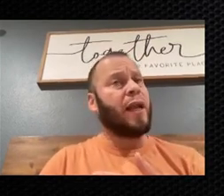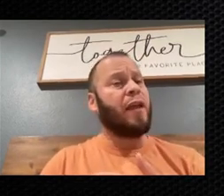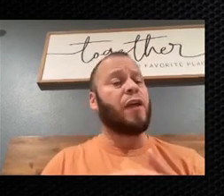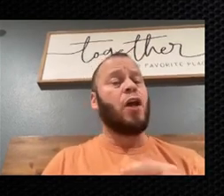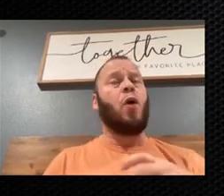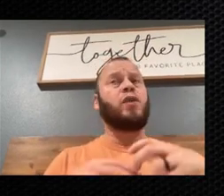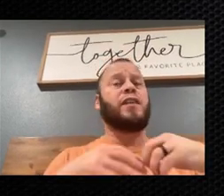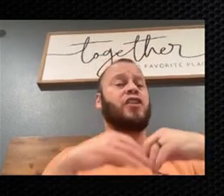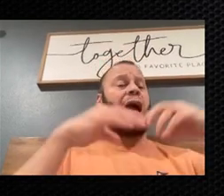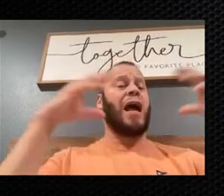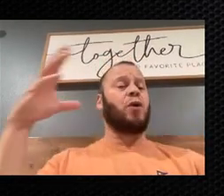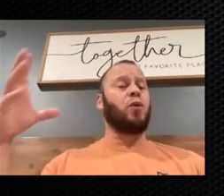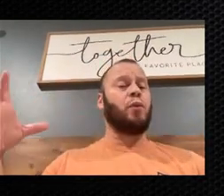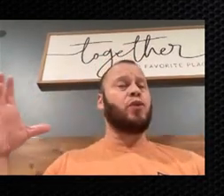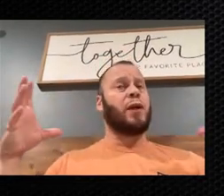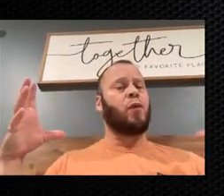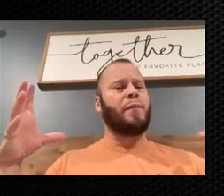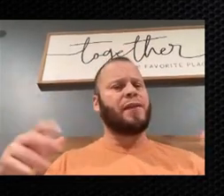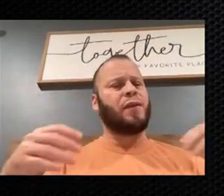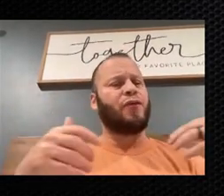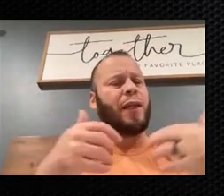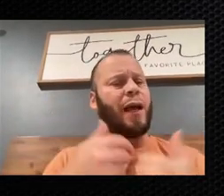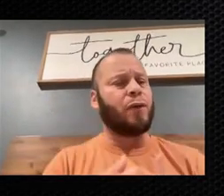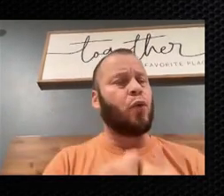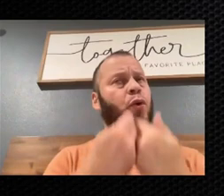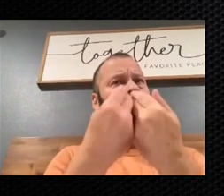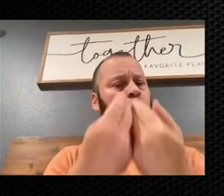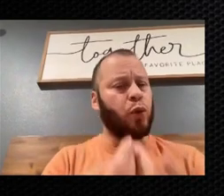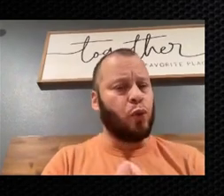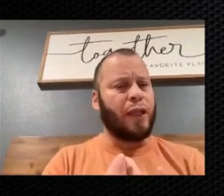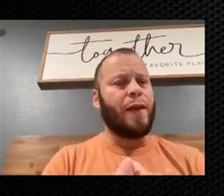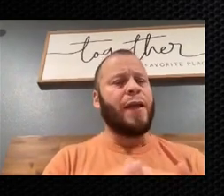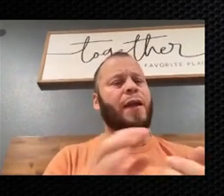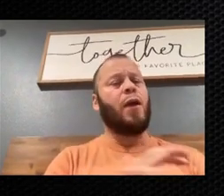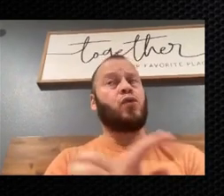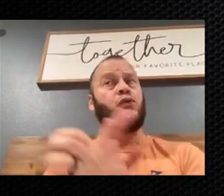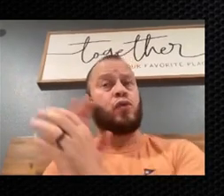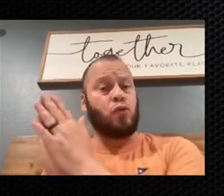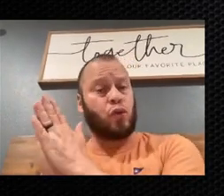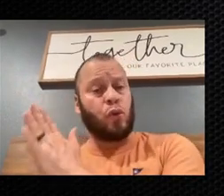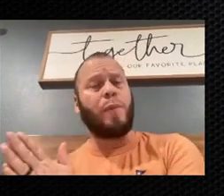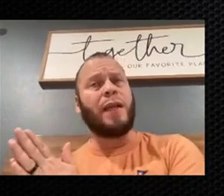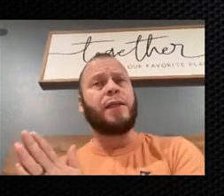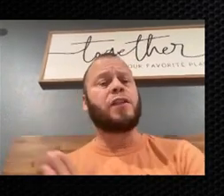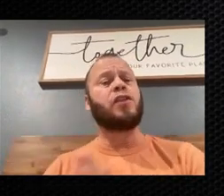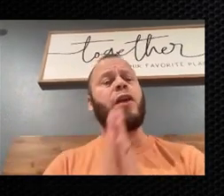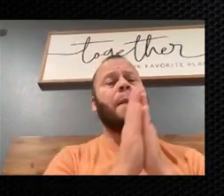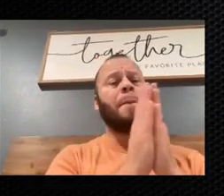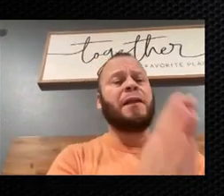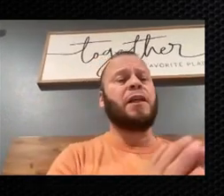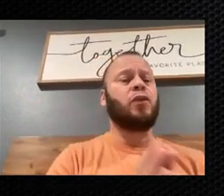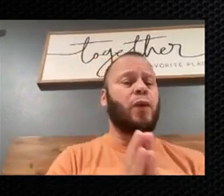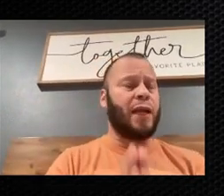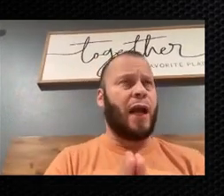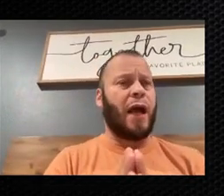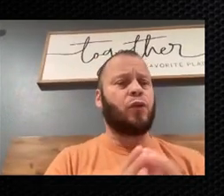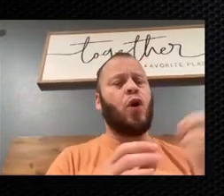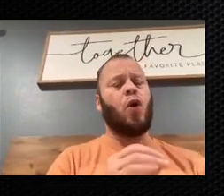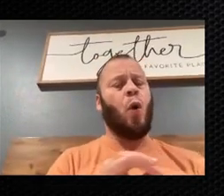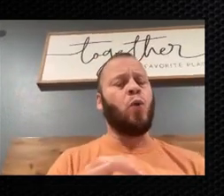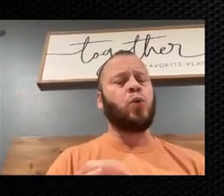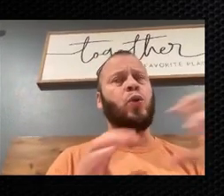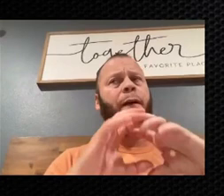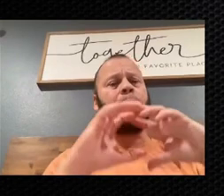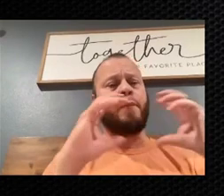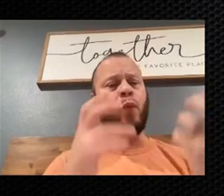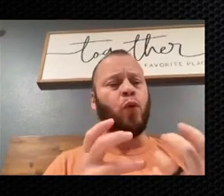enfermeiros em greve ou seja a Globo já começa a falar do Lula é somos globalistas mandando um recado